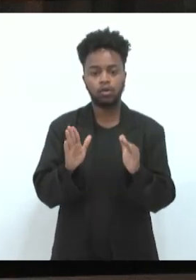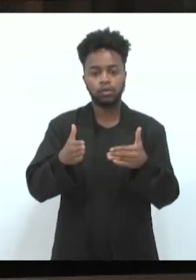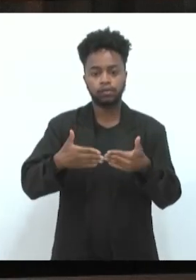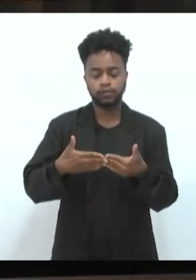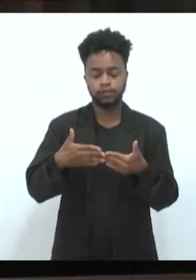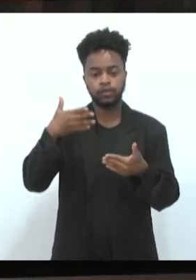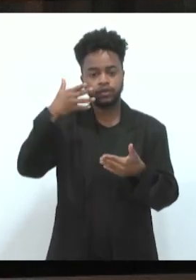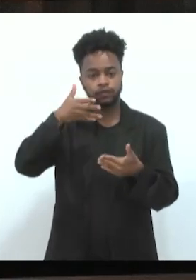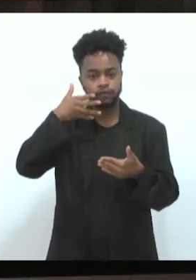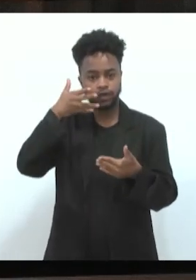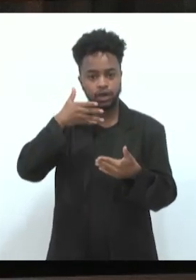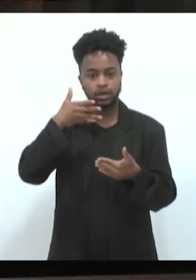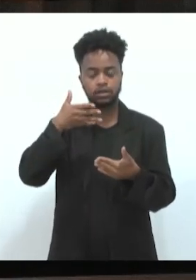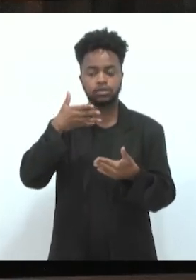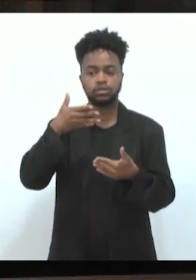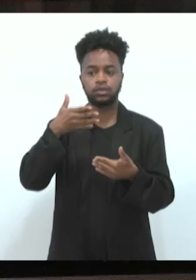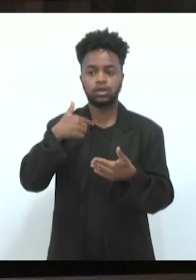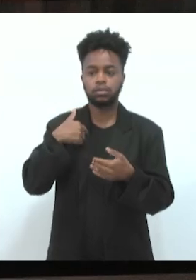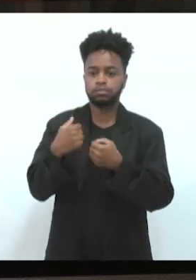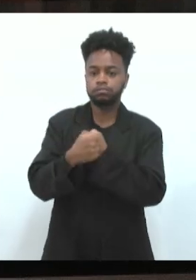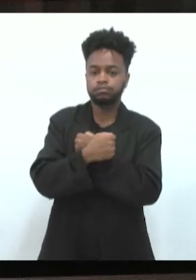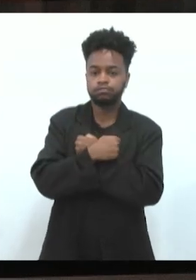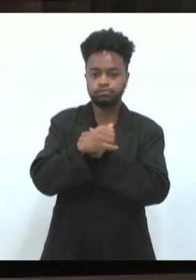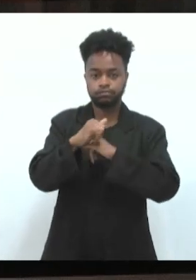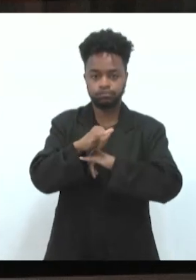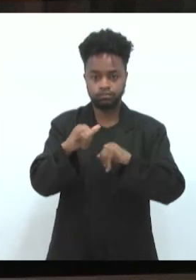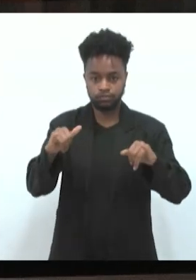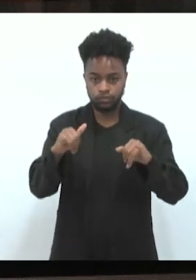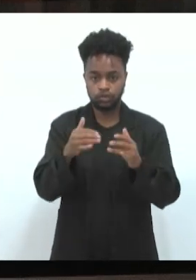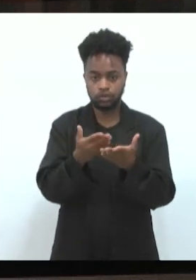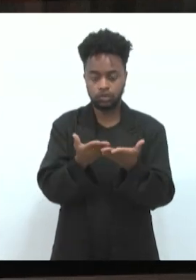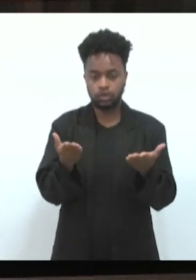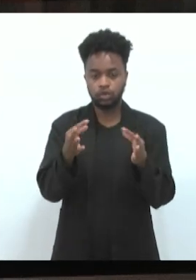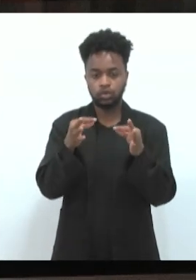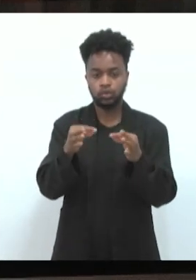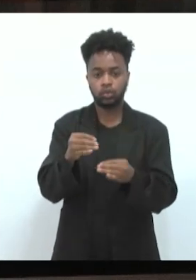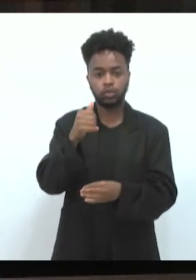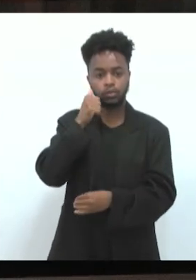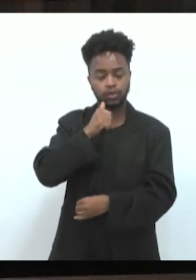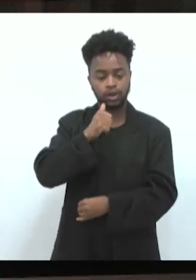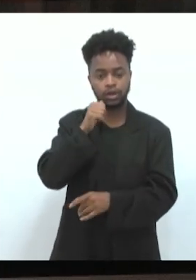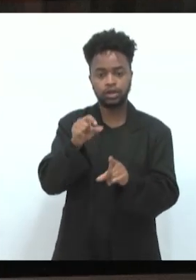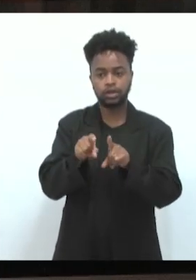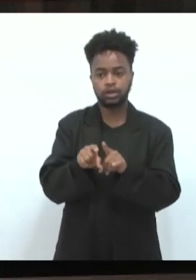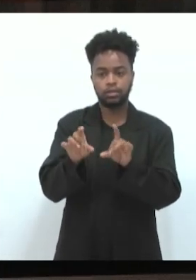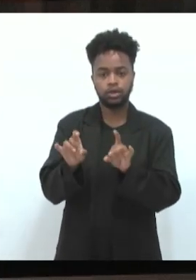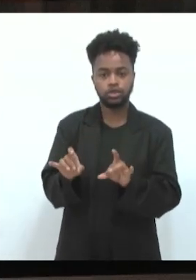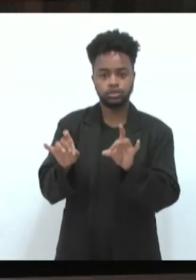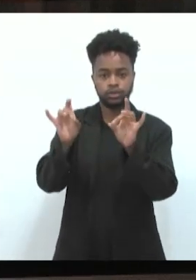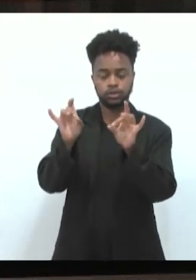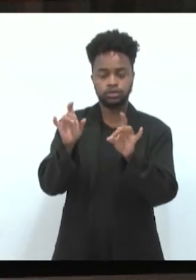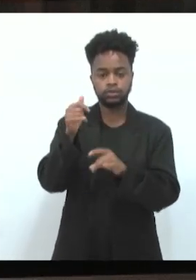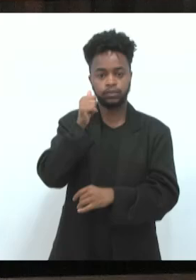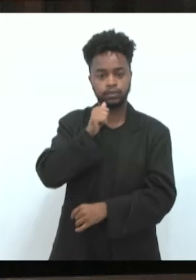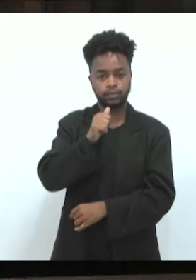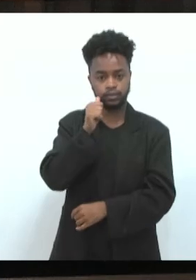nossa fala, deixando um abraço também aí para todas as mulheres, em especial as